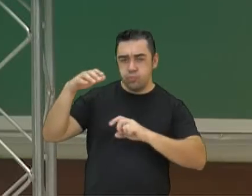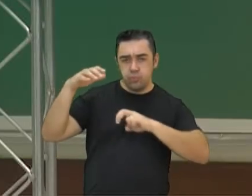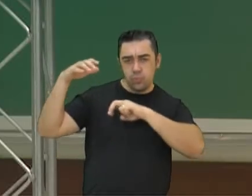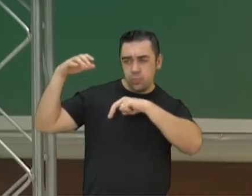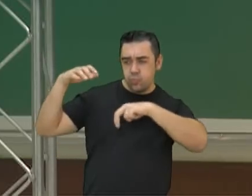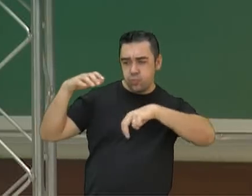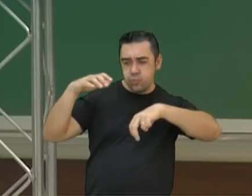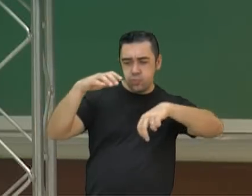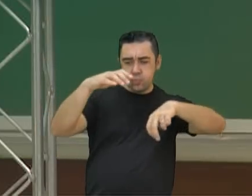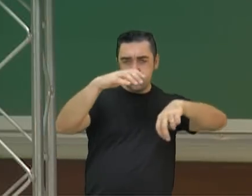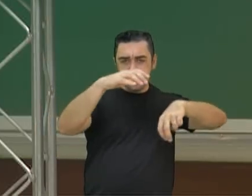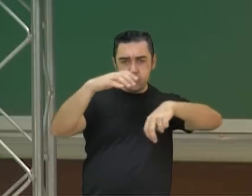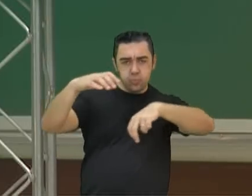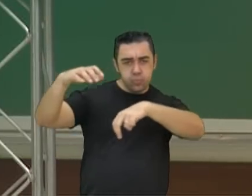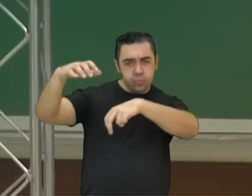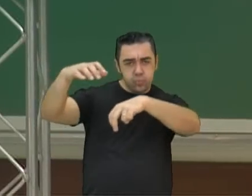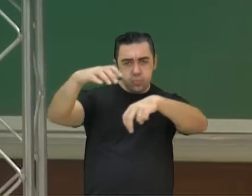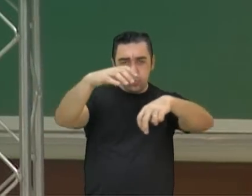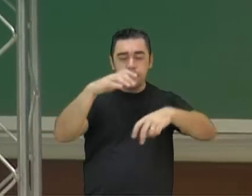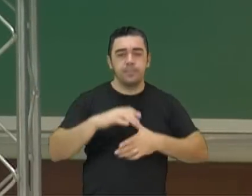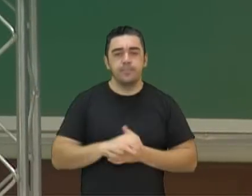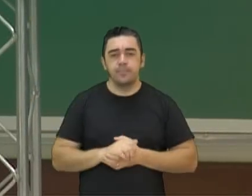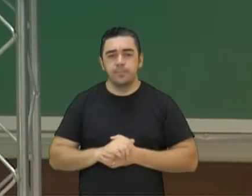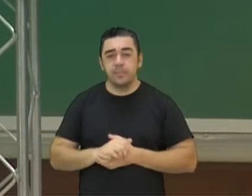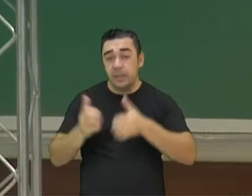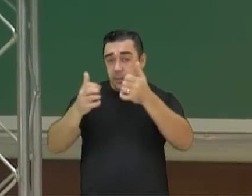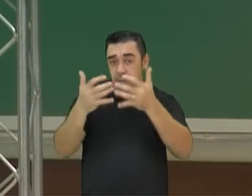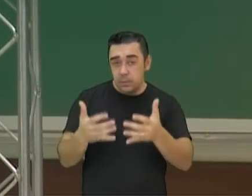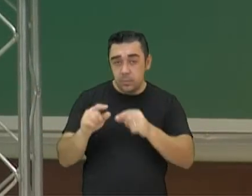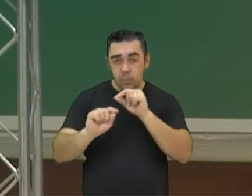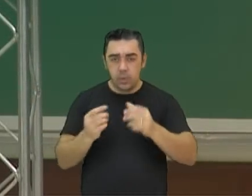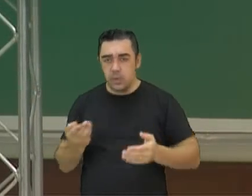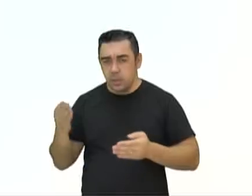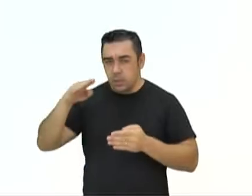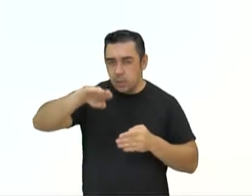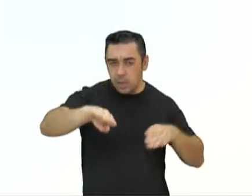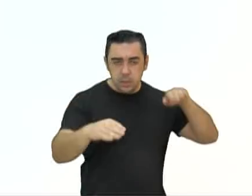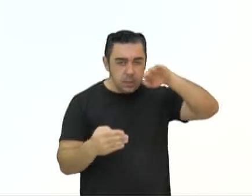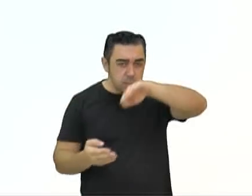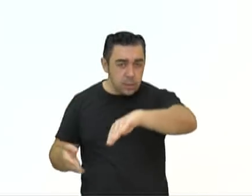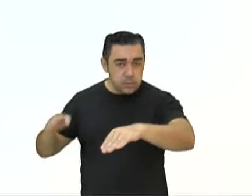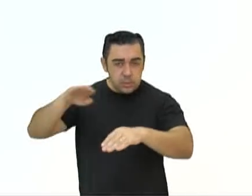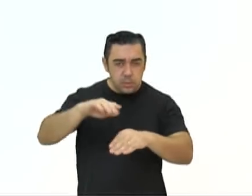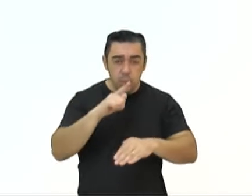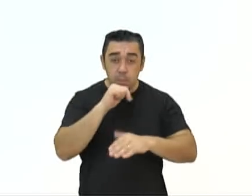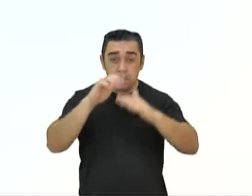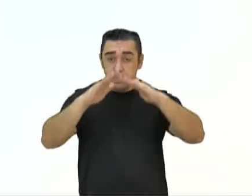Vamos começar falando da natação em águas abertas.